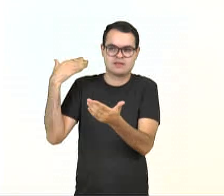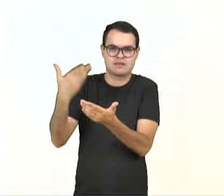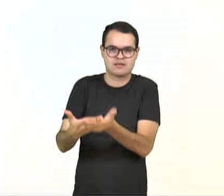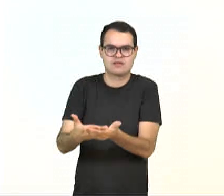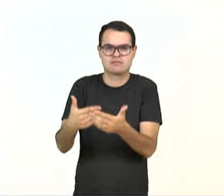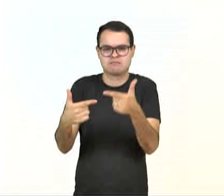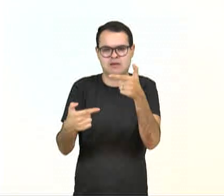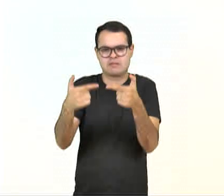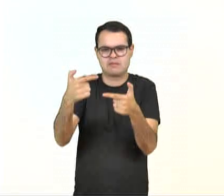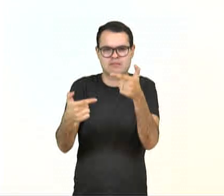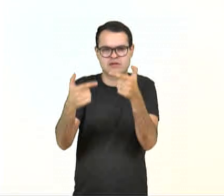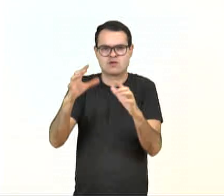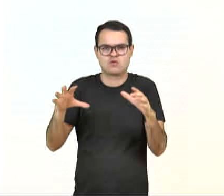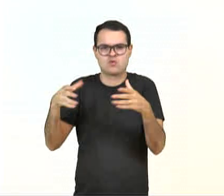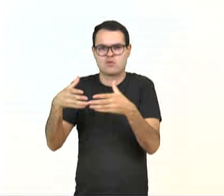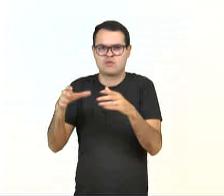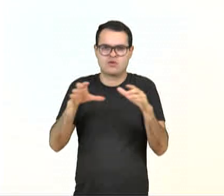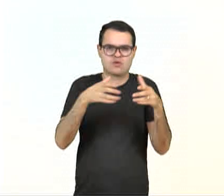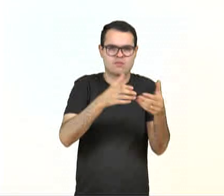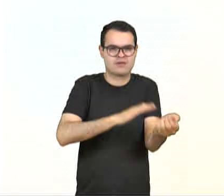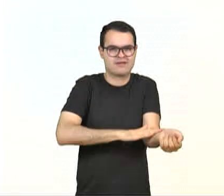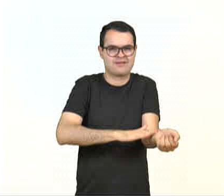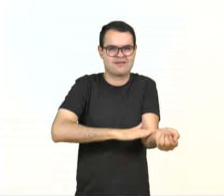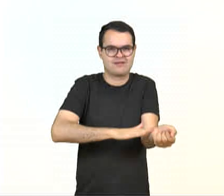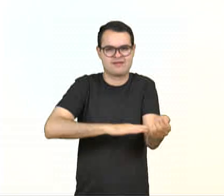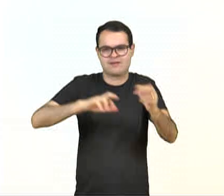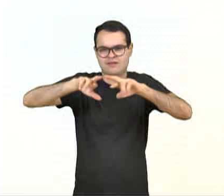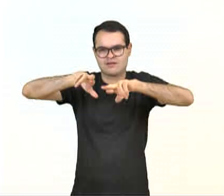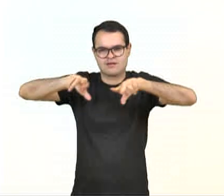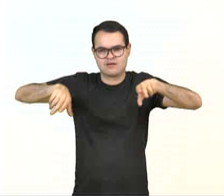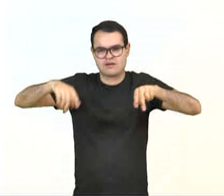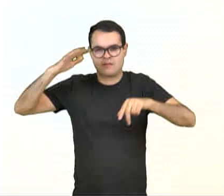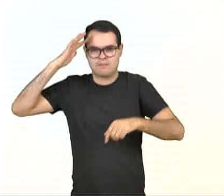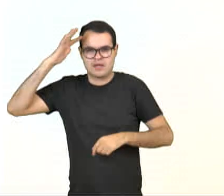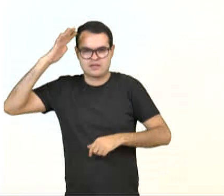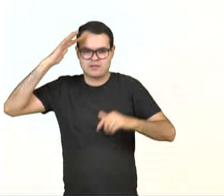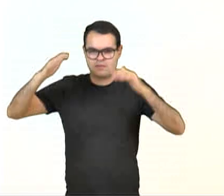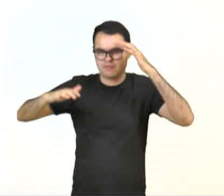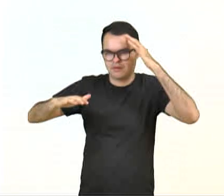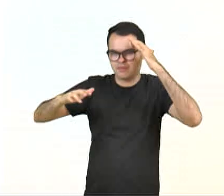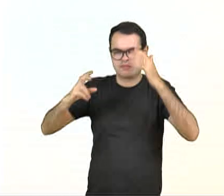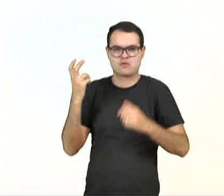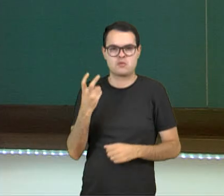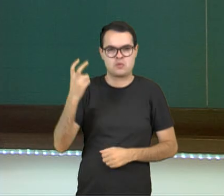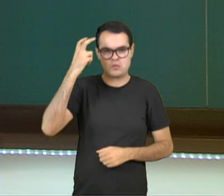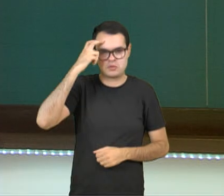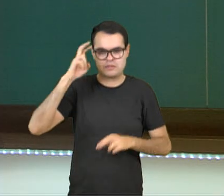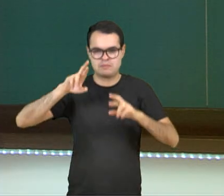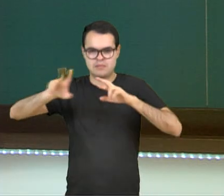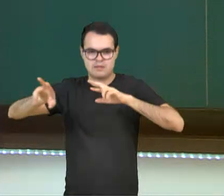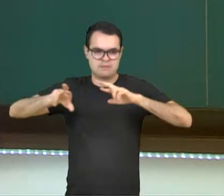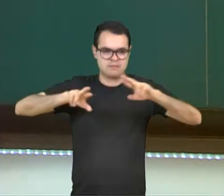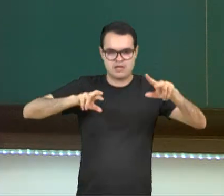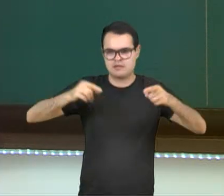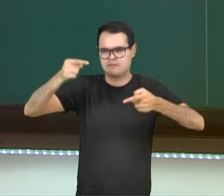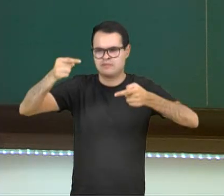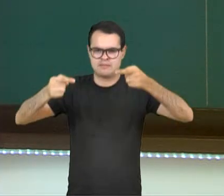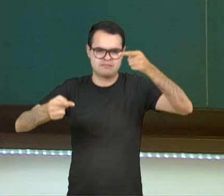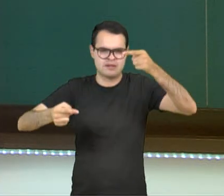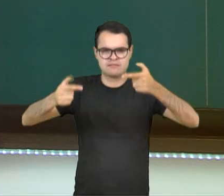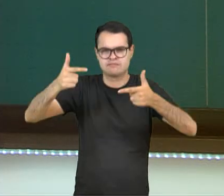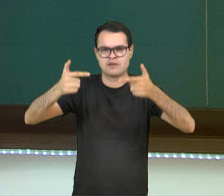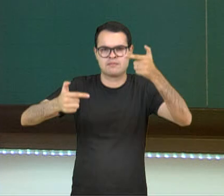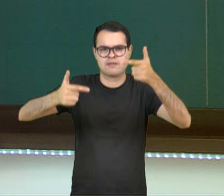entre grupos étnicos, ou seja, grupos de diferentes pensamentos ali, cultura diferente que acabam se confrontando,